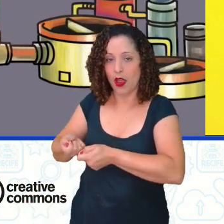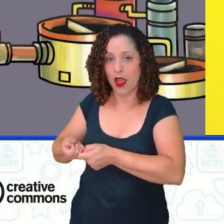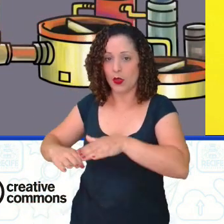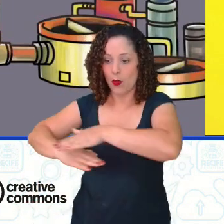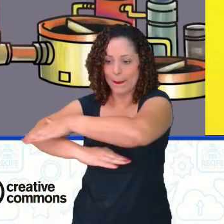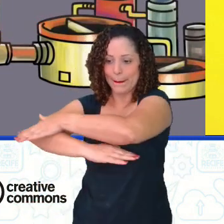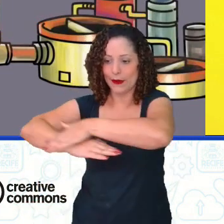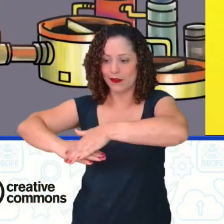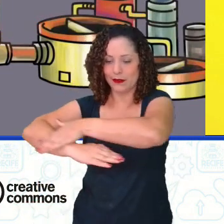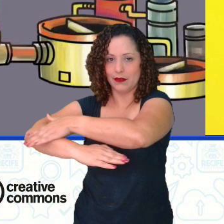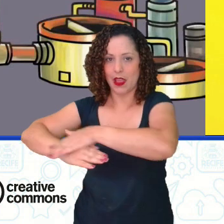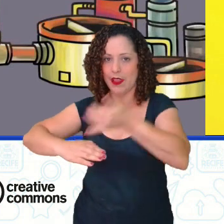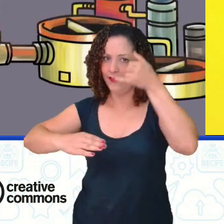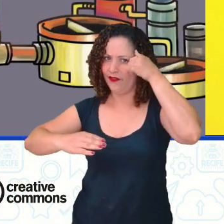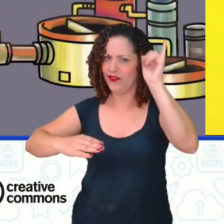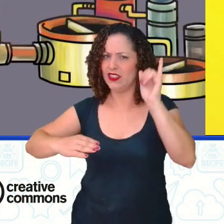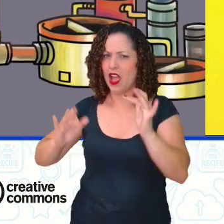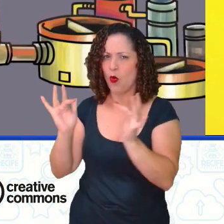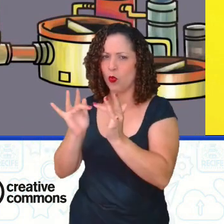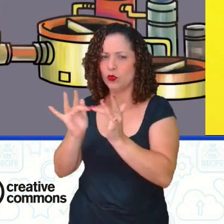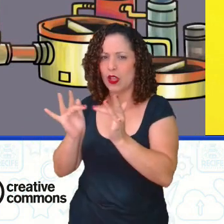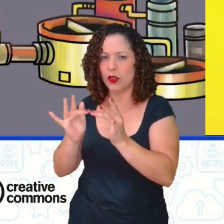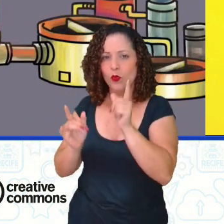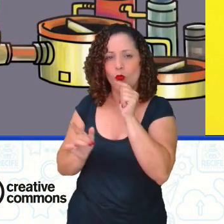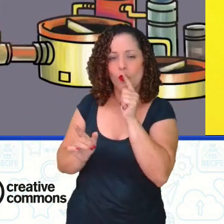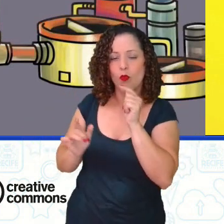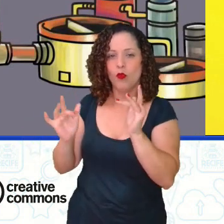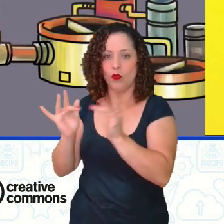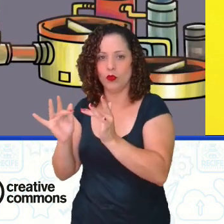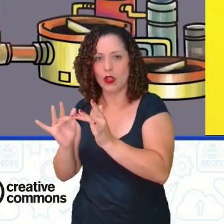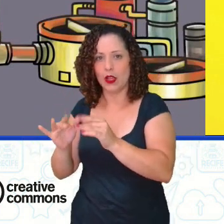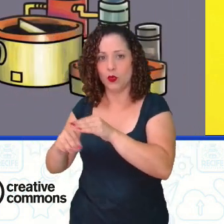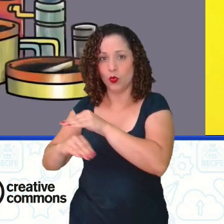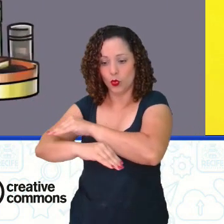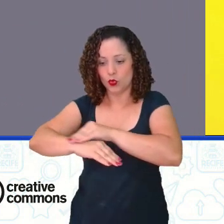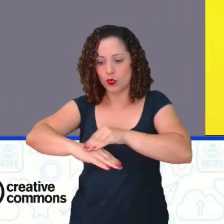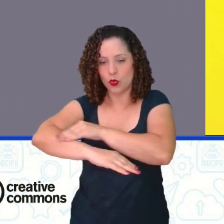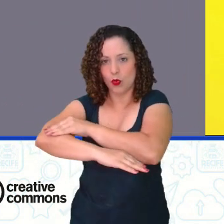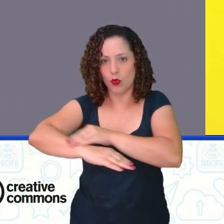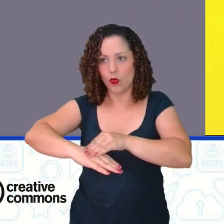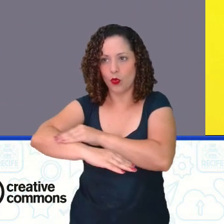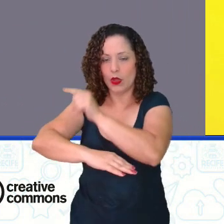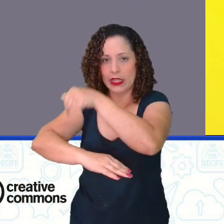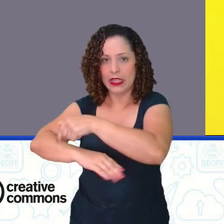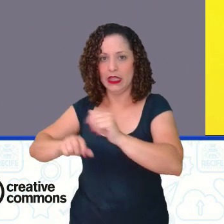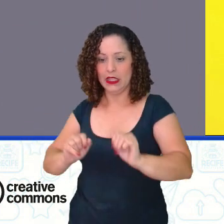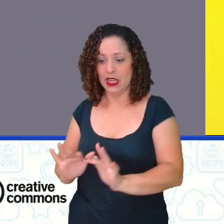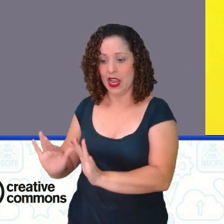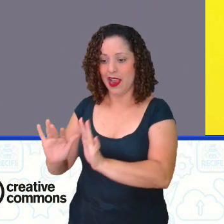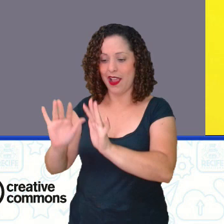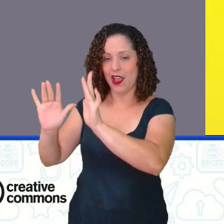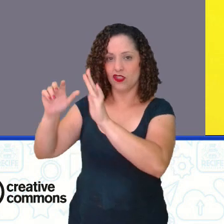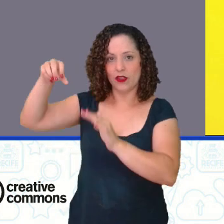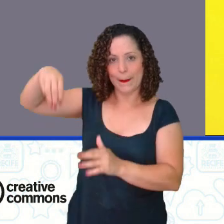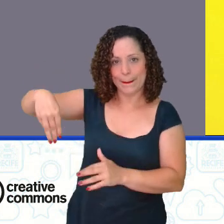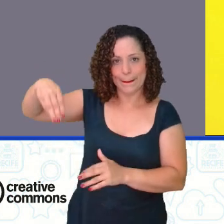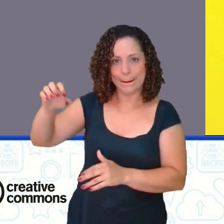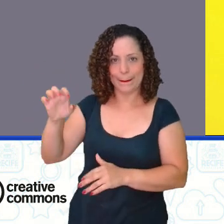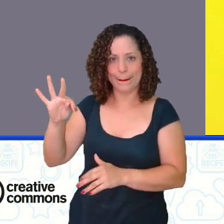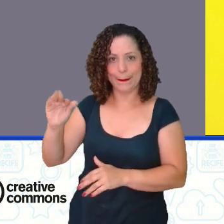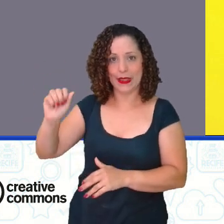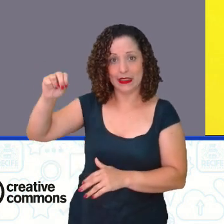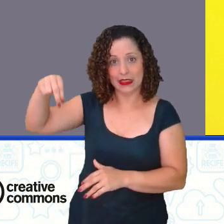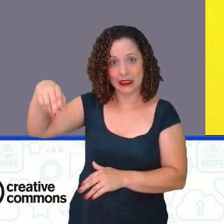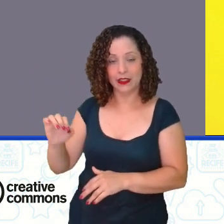do ar e da água. Esse lixo libera gás metano, que também pode ser usado para produzir